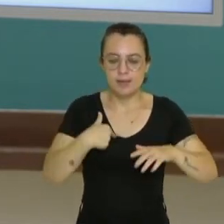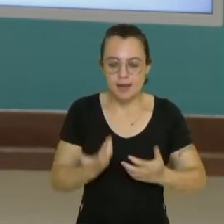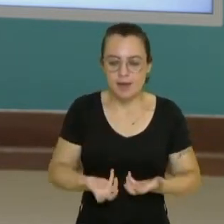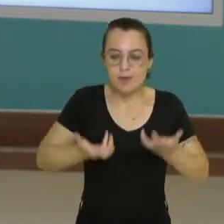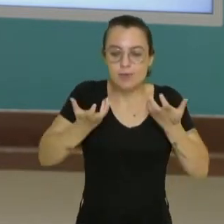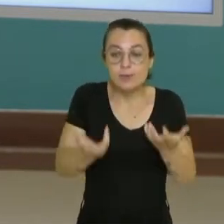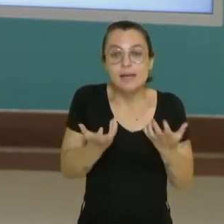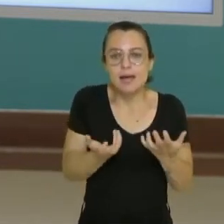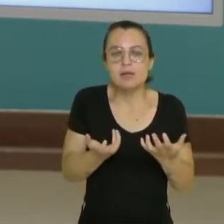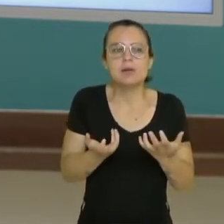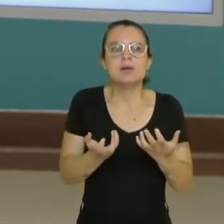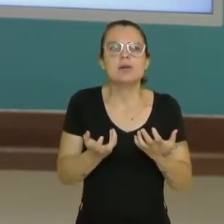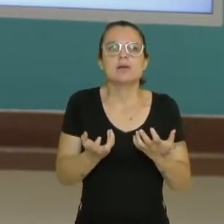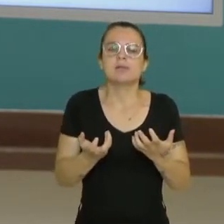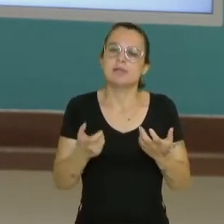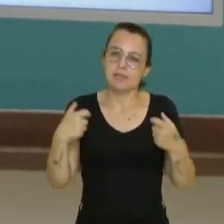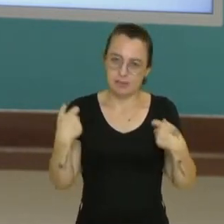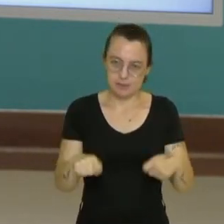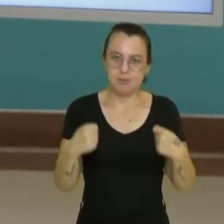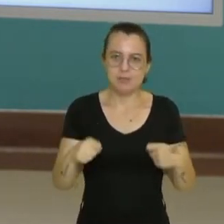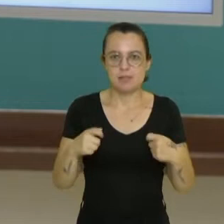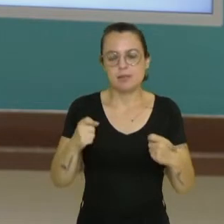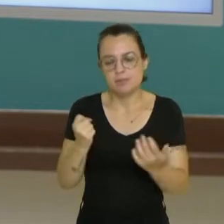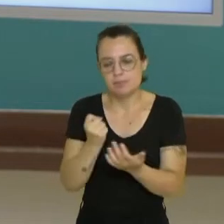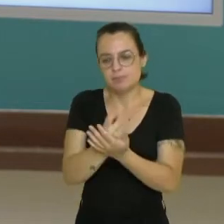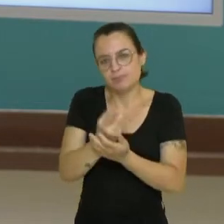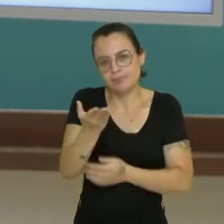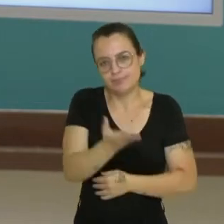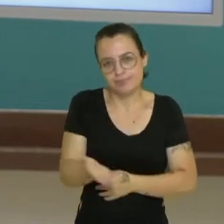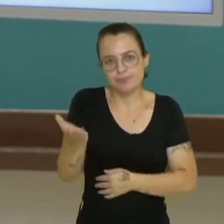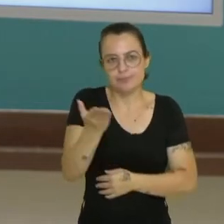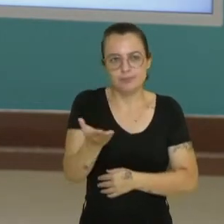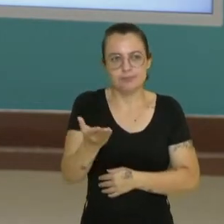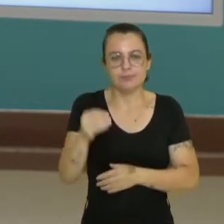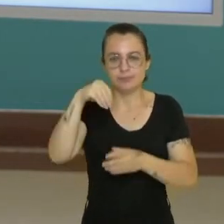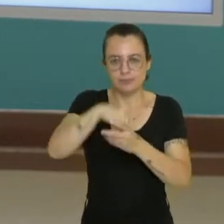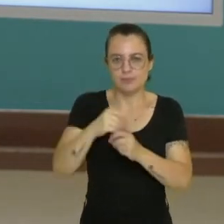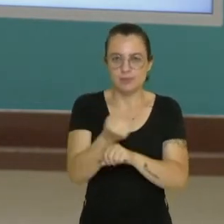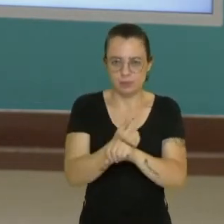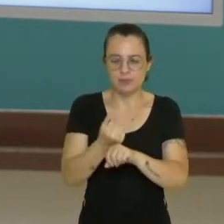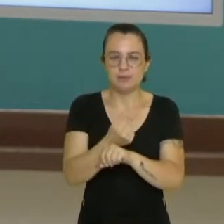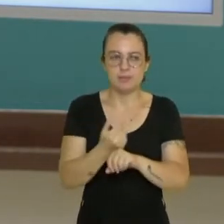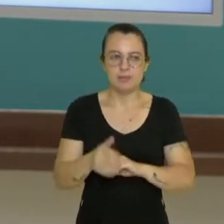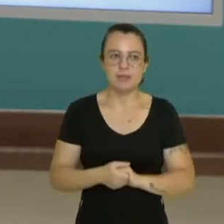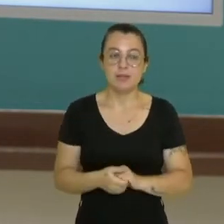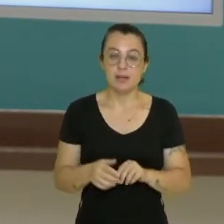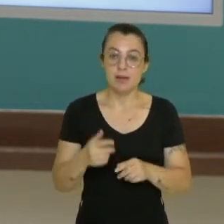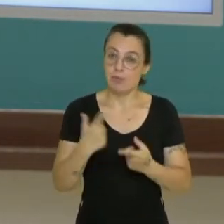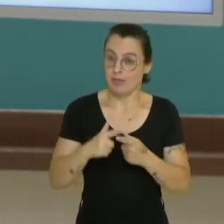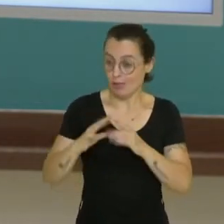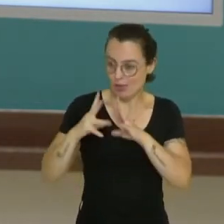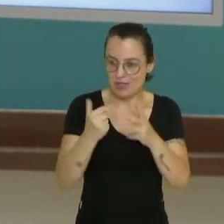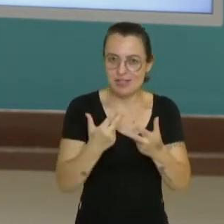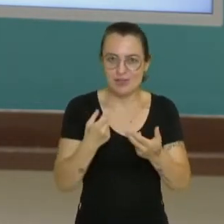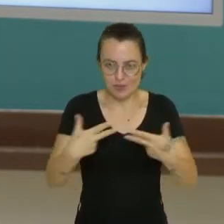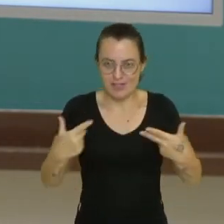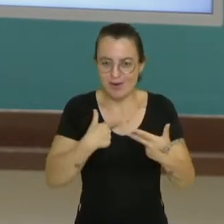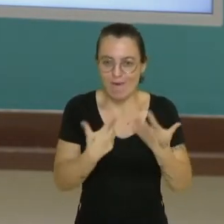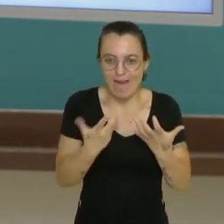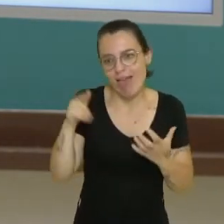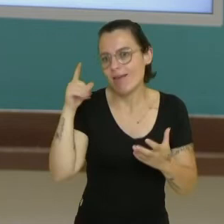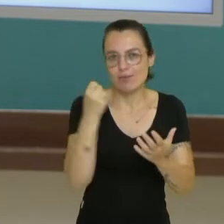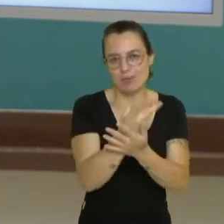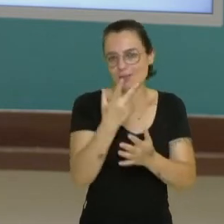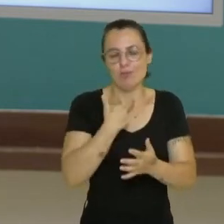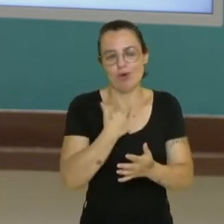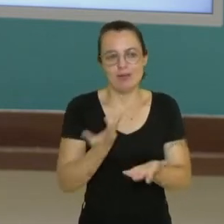e, obviamente, tem-se condições de ter dentro do orçamento, não é verdade? Que nem tudo que a gente quer cabe dentro do nosso